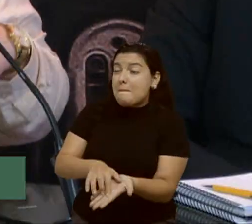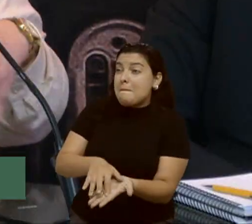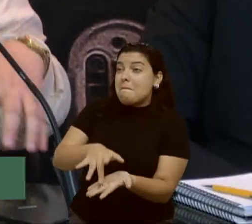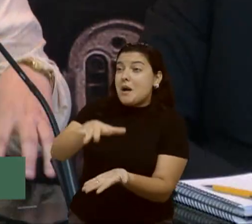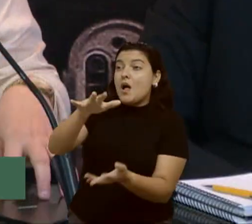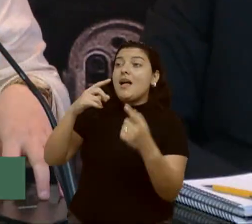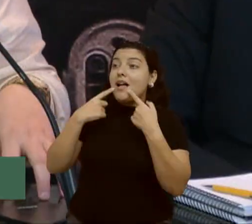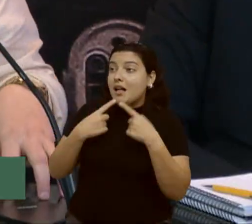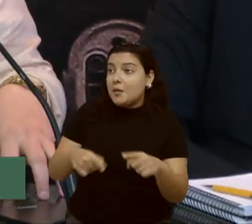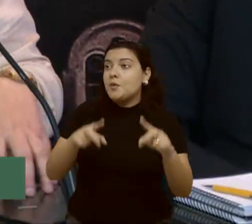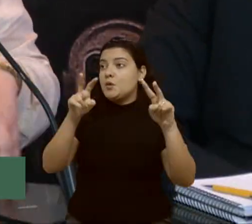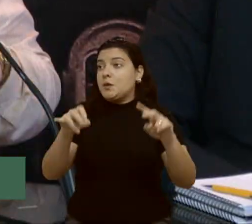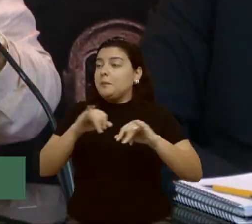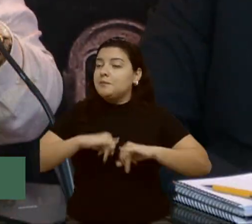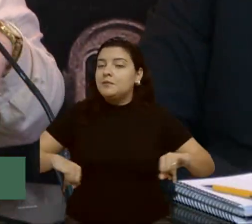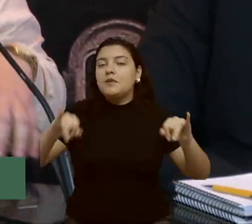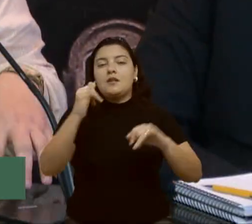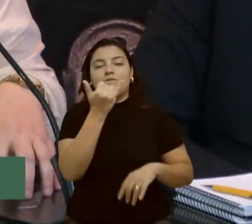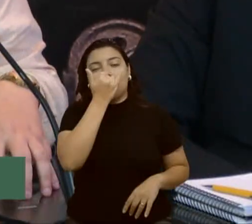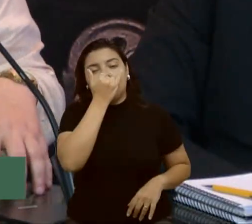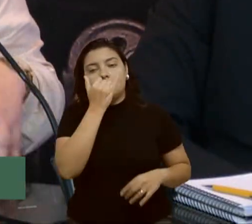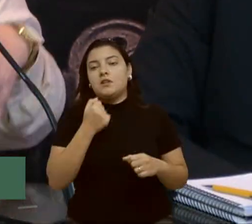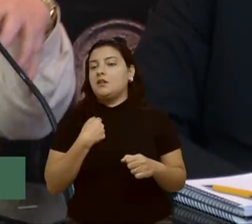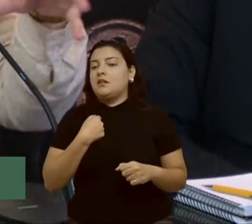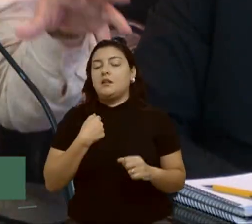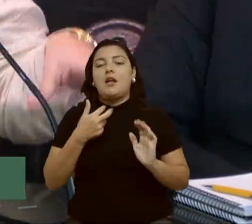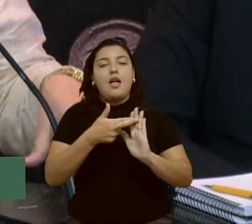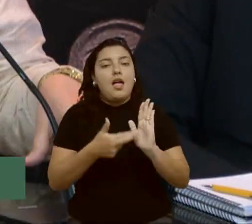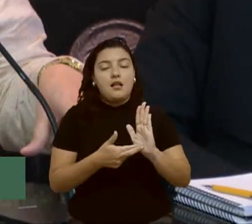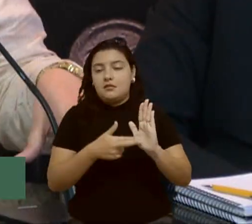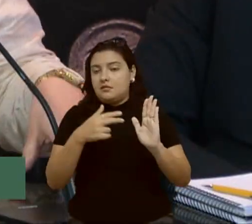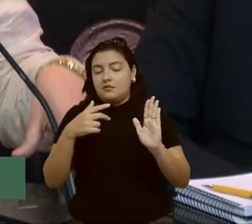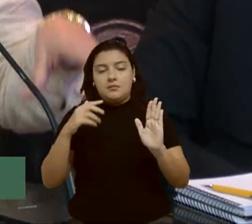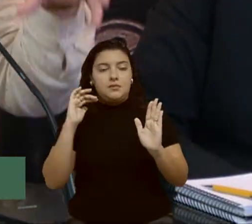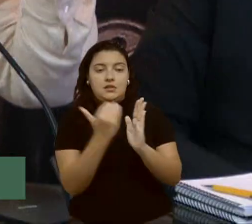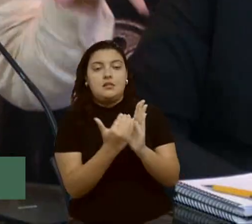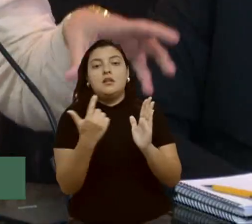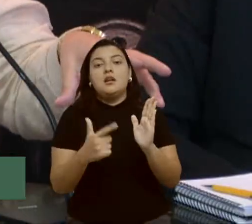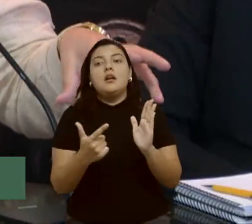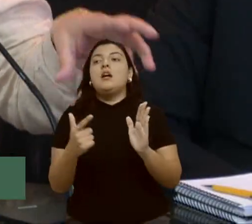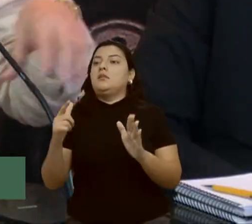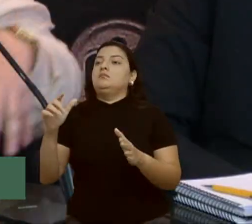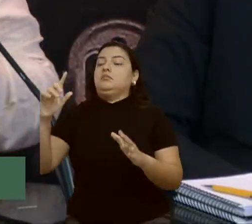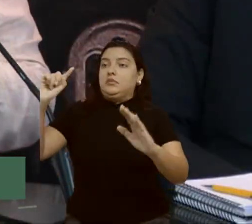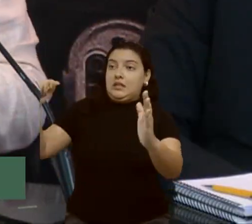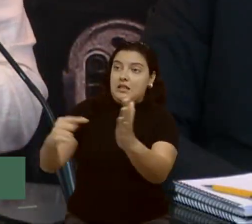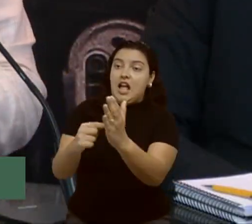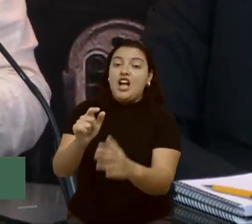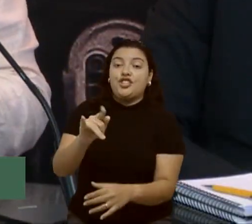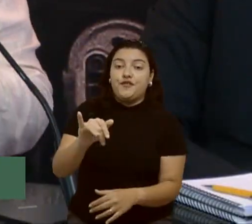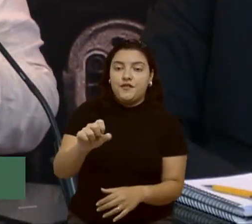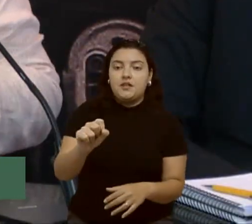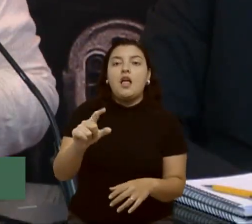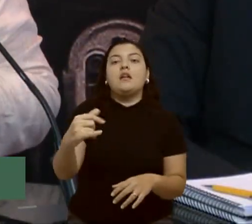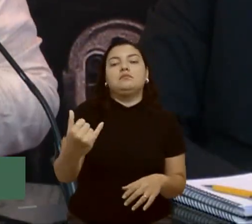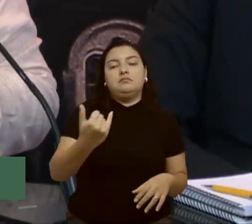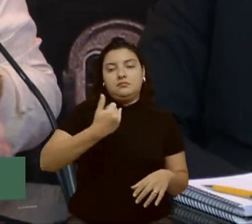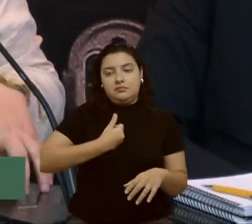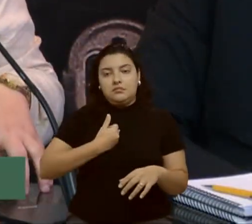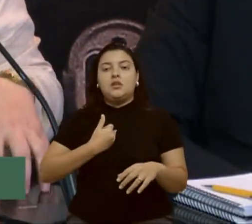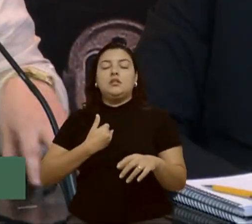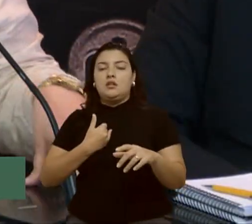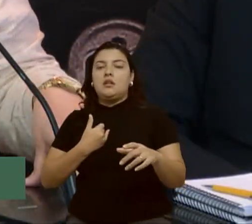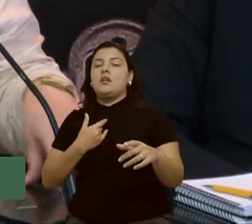relação a publicidade enganosa, a não cumprimento de oferta, é repassado para a AGFIS e a AGFIS vai ao local para